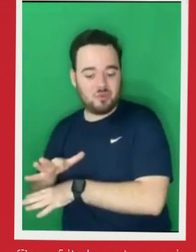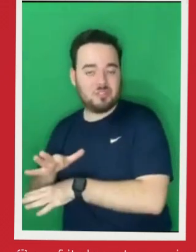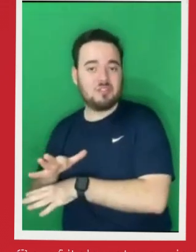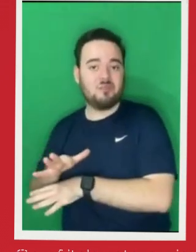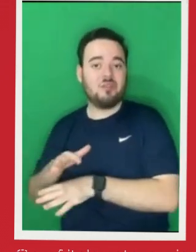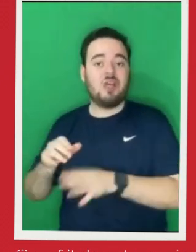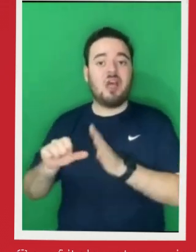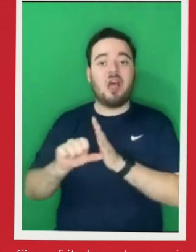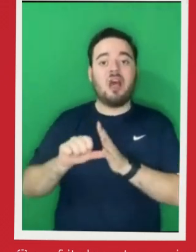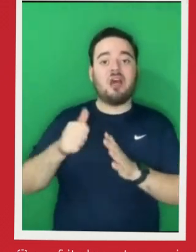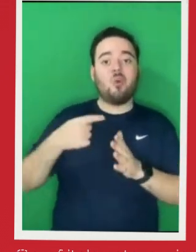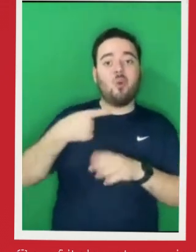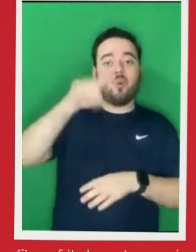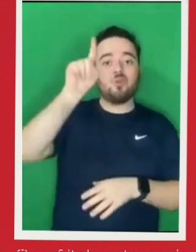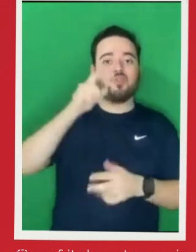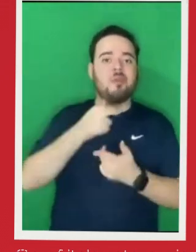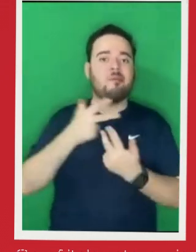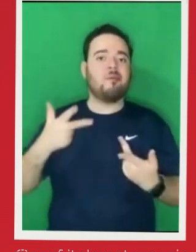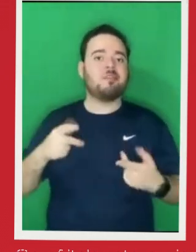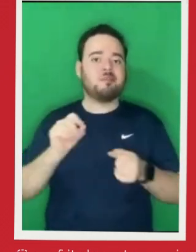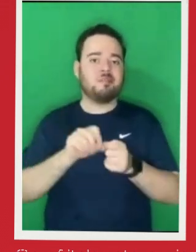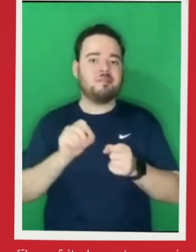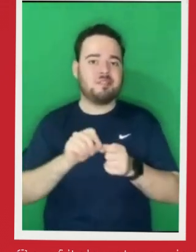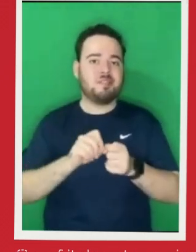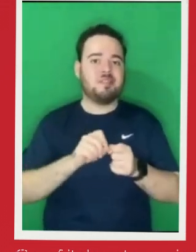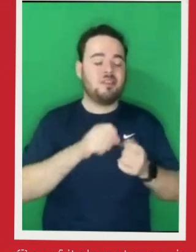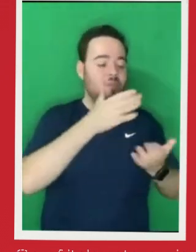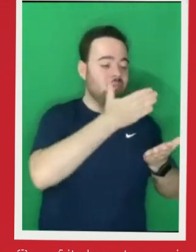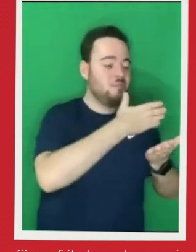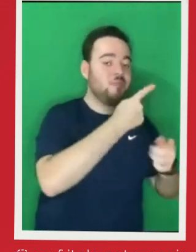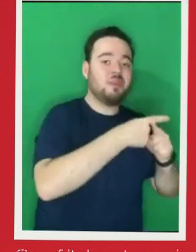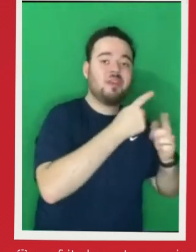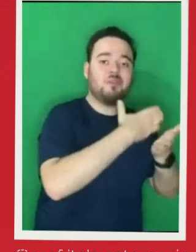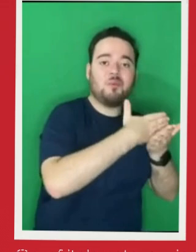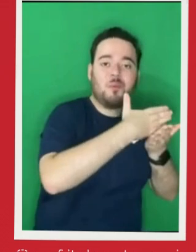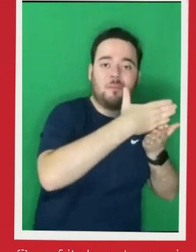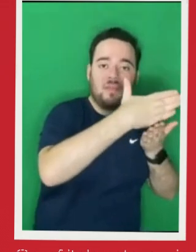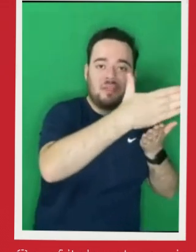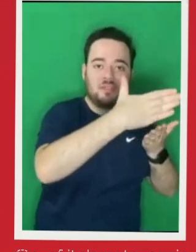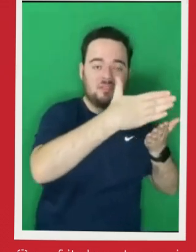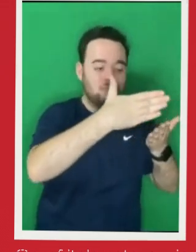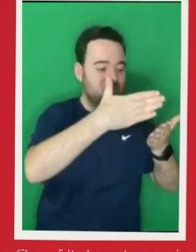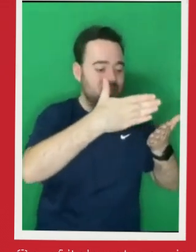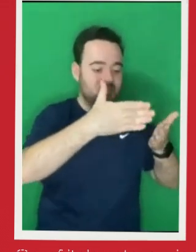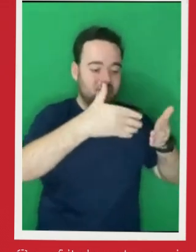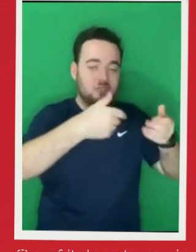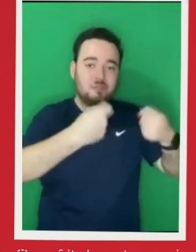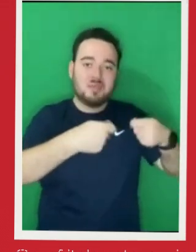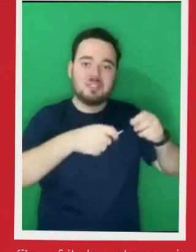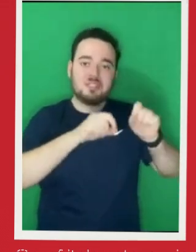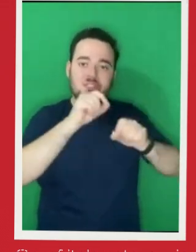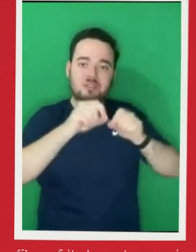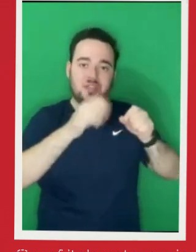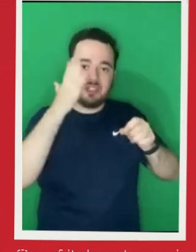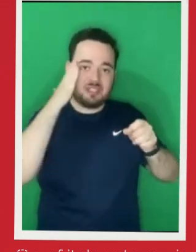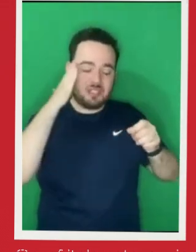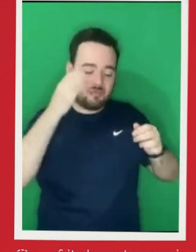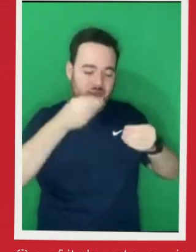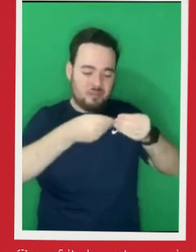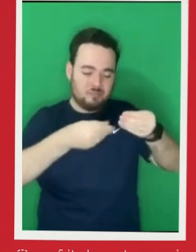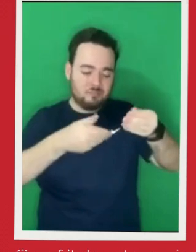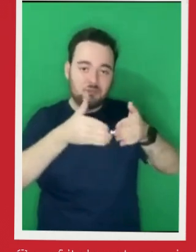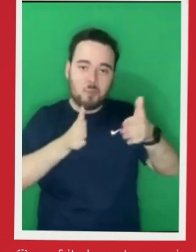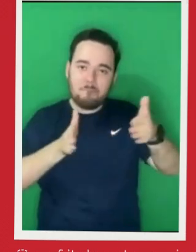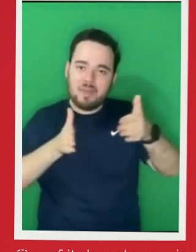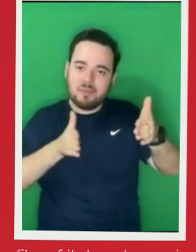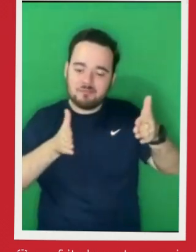devem ser as últimas coisas para escrever, porque introdução você está introduzindo aquilo que você escreveu. Você precisaria já saber do que você